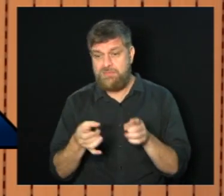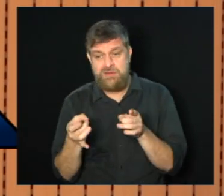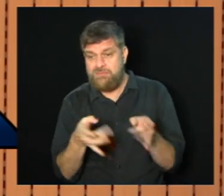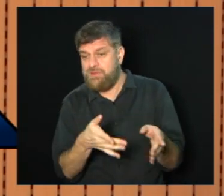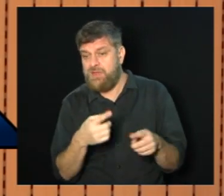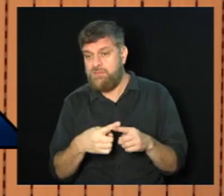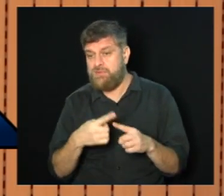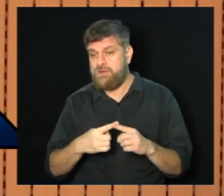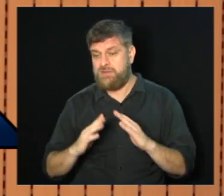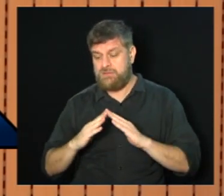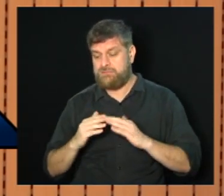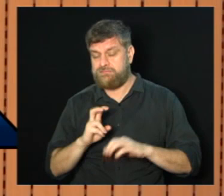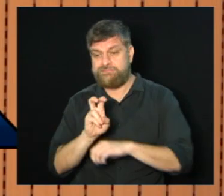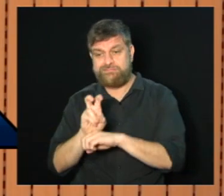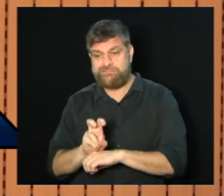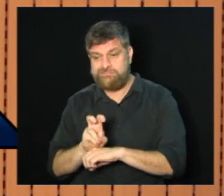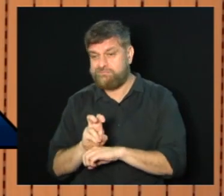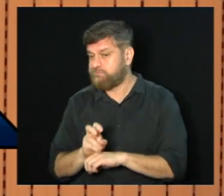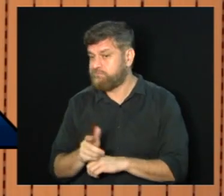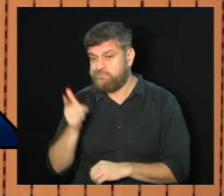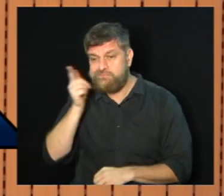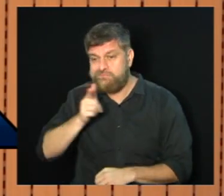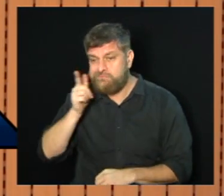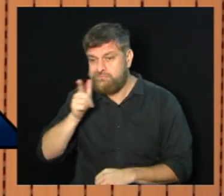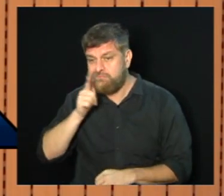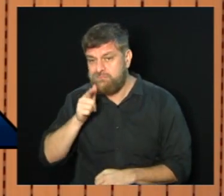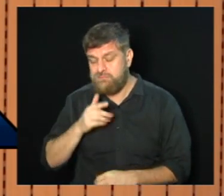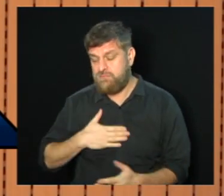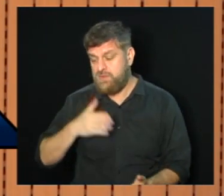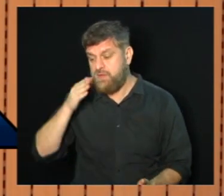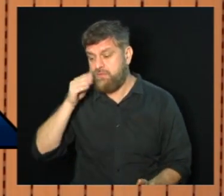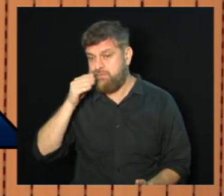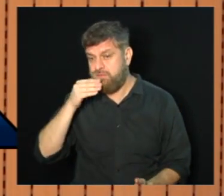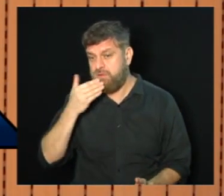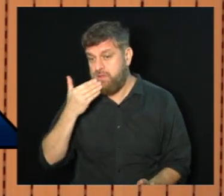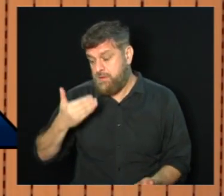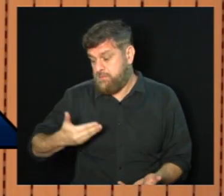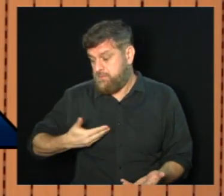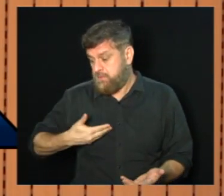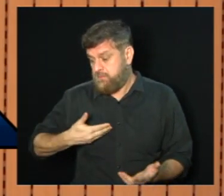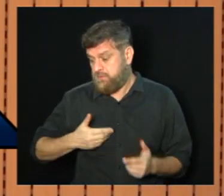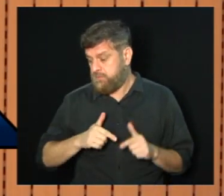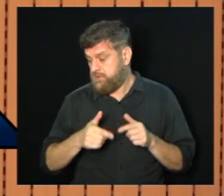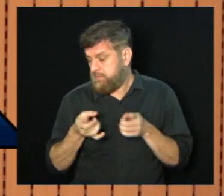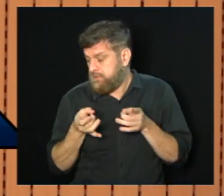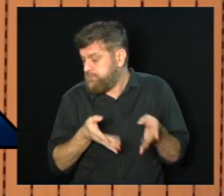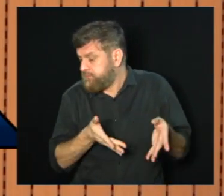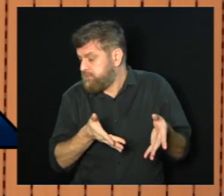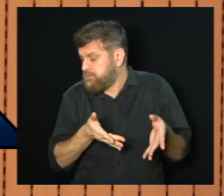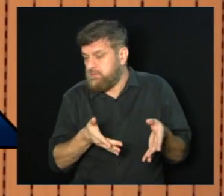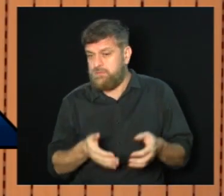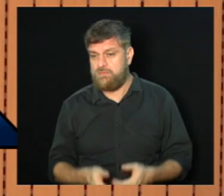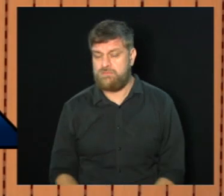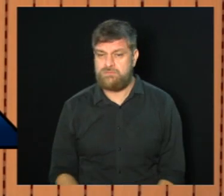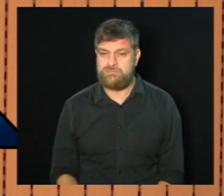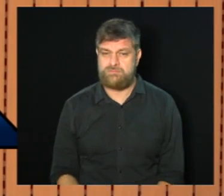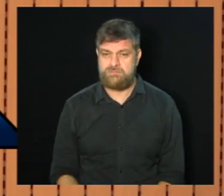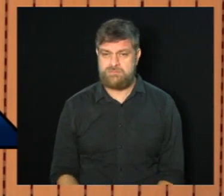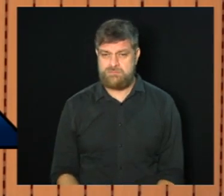creche para a filha dela. Ela pediu a conta, funcionária minha. Então, vocês veem o quanto